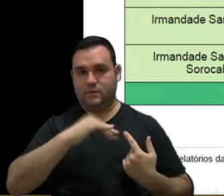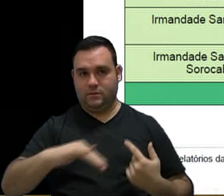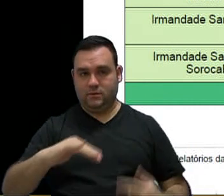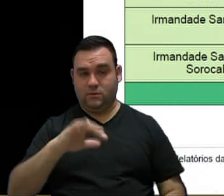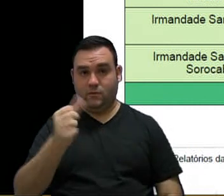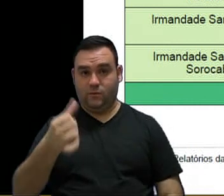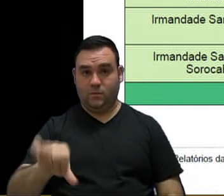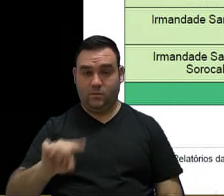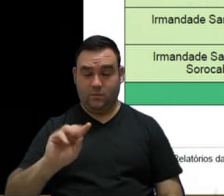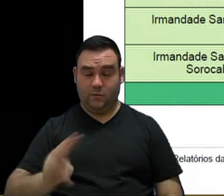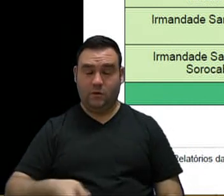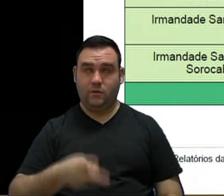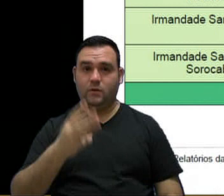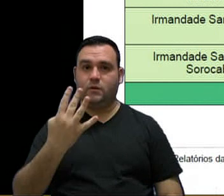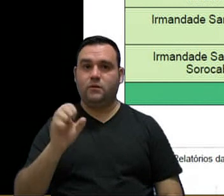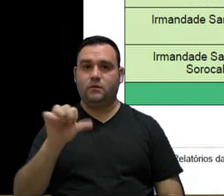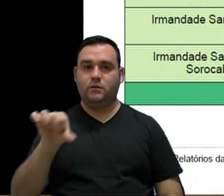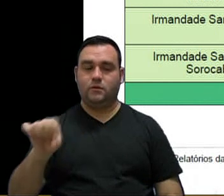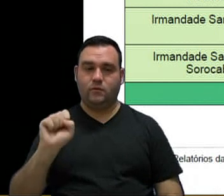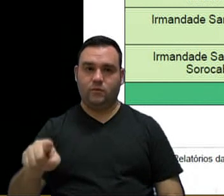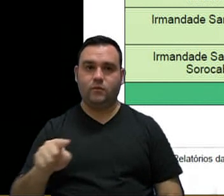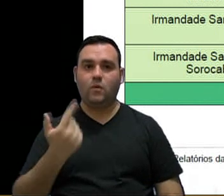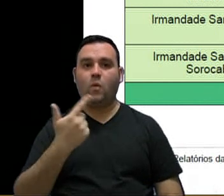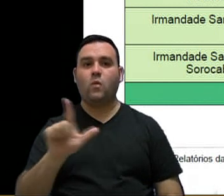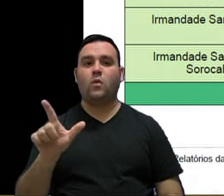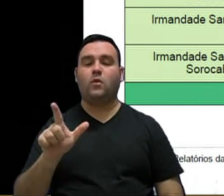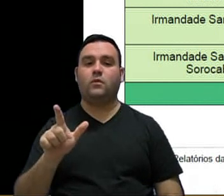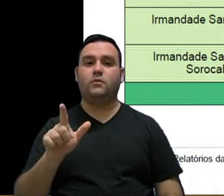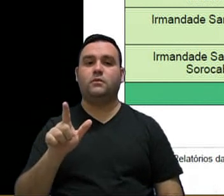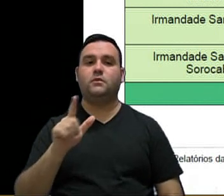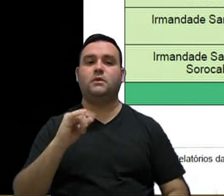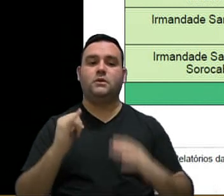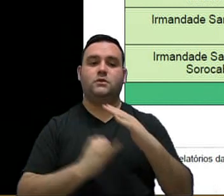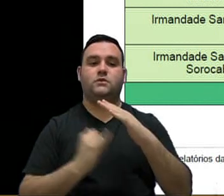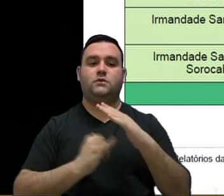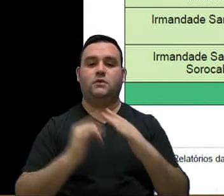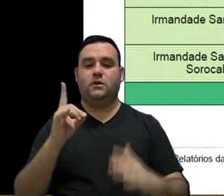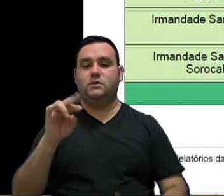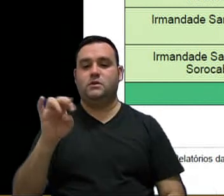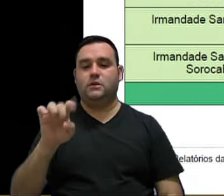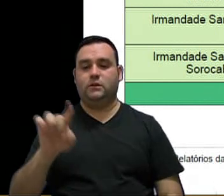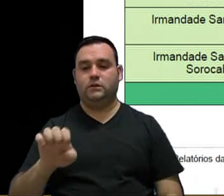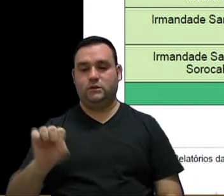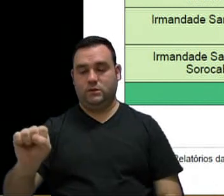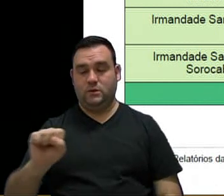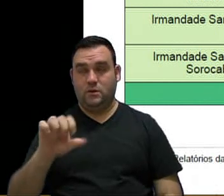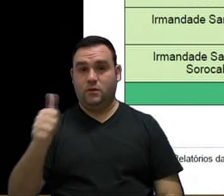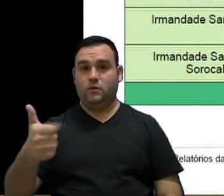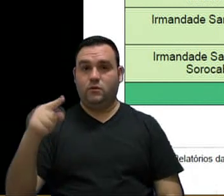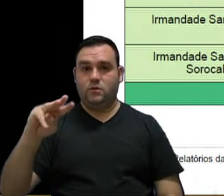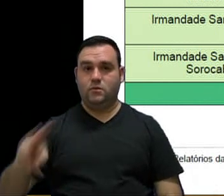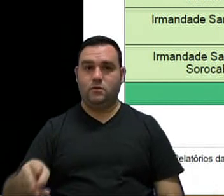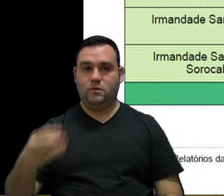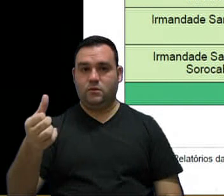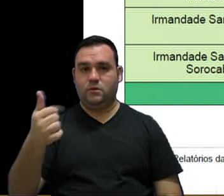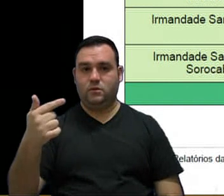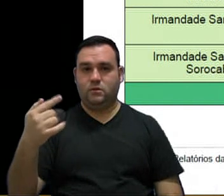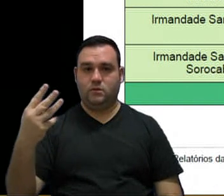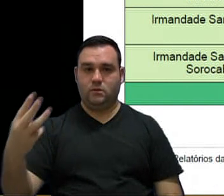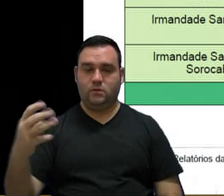9 milhões 989 mil ou instituto diretrizes zona oeste 12 milhões